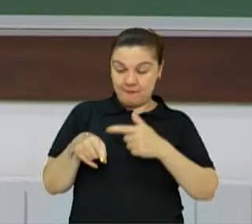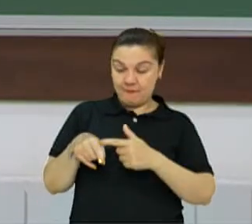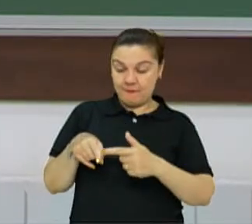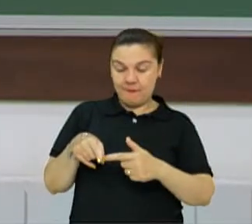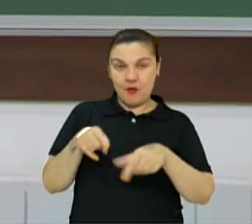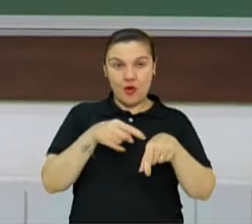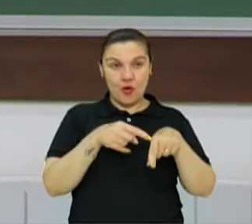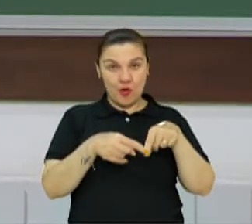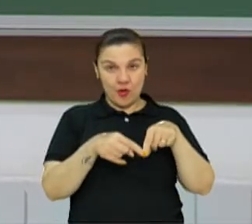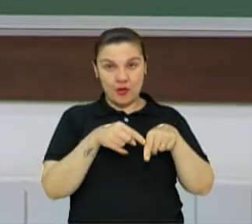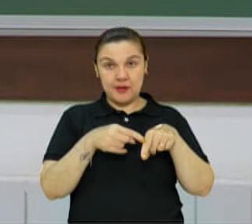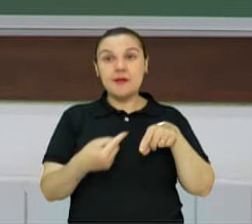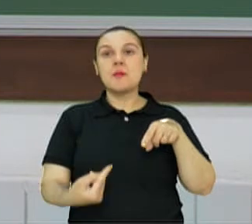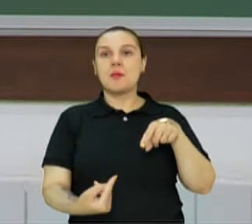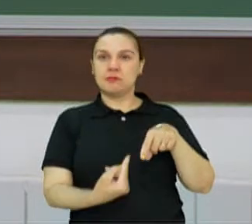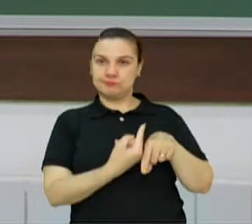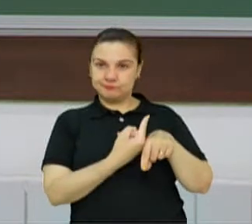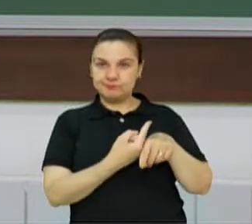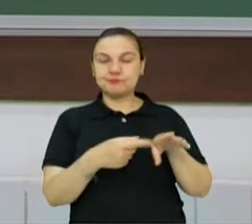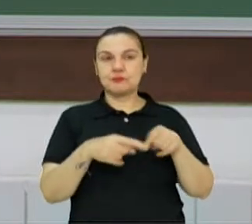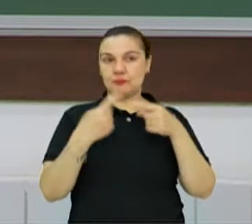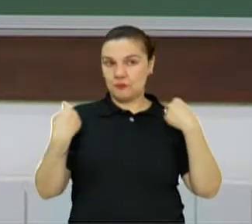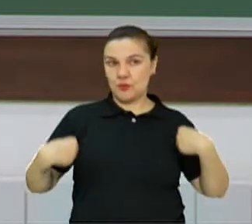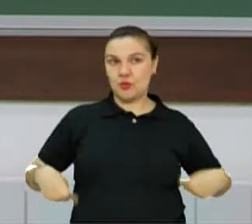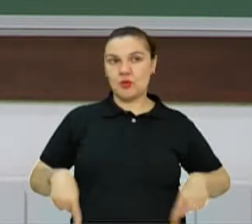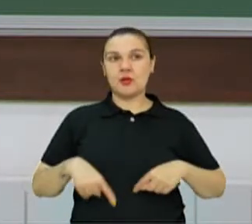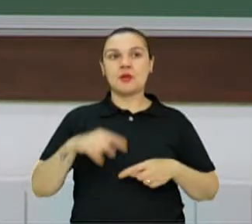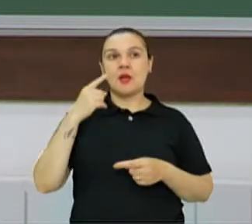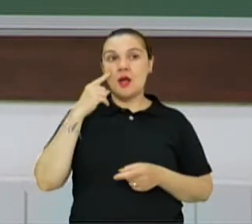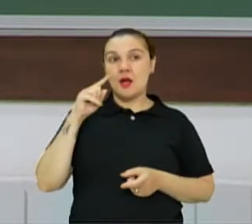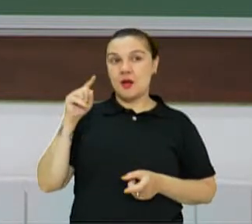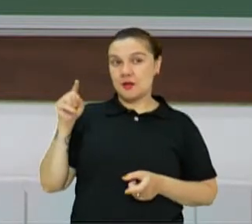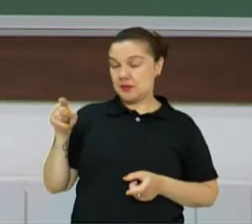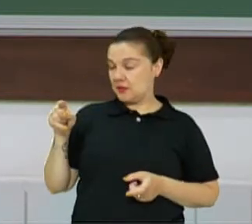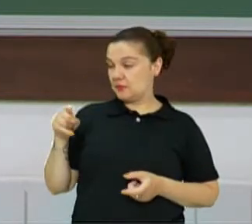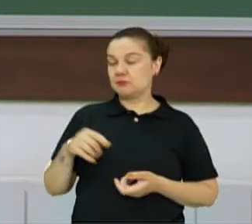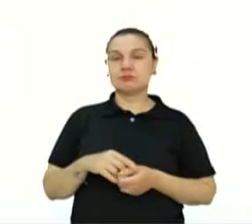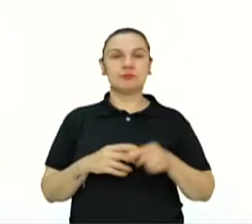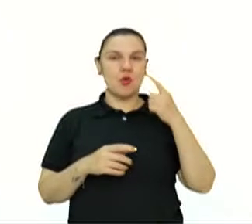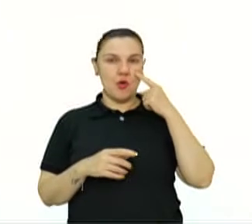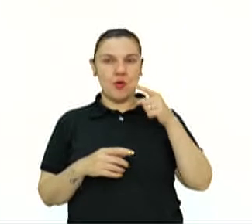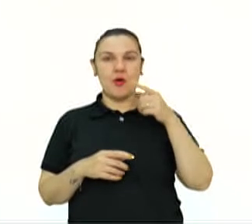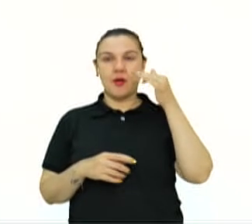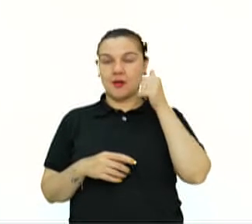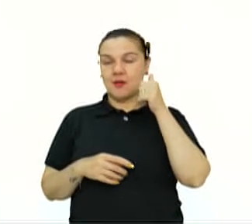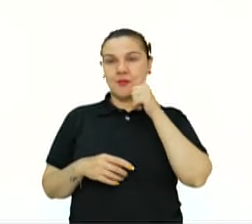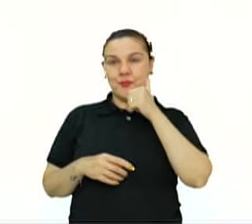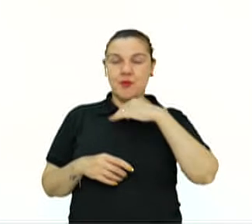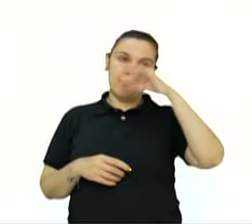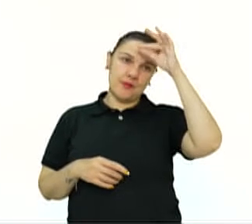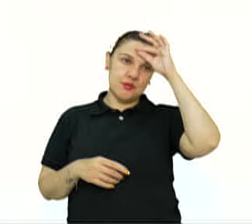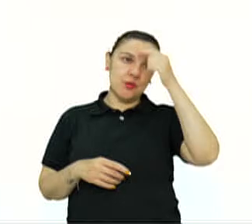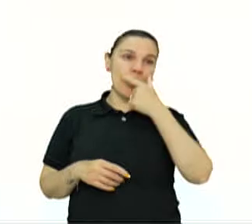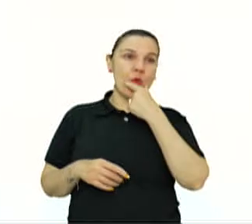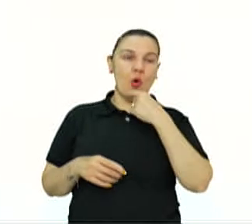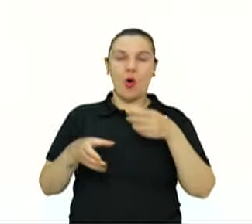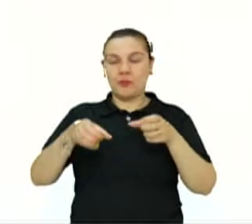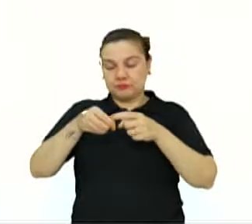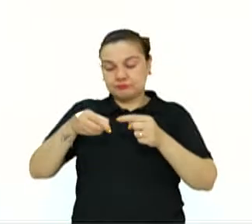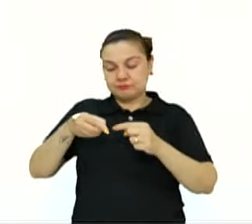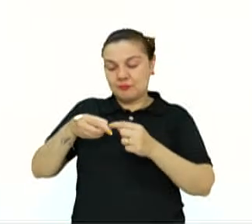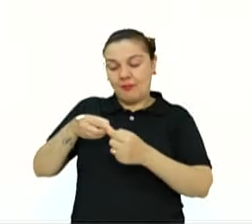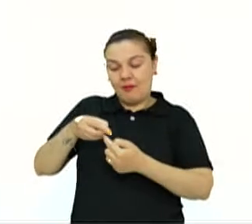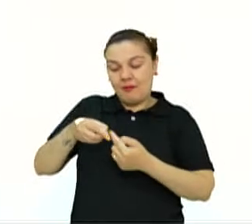pode se espalhar para outras partes do corpo. Então, olha só aqui, né? Na região da vagina, aqui, né, na região do